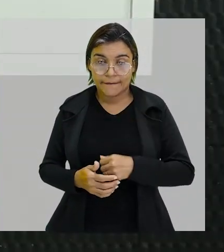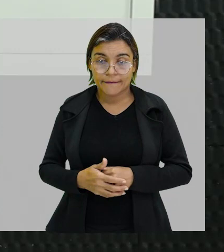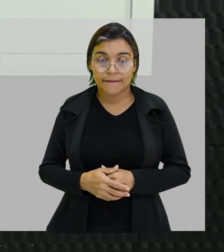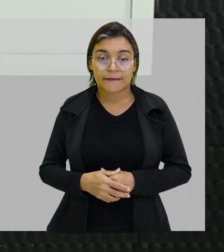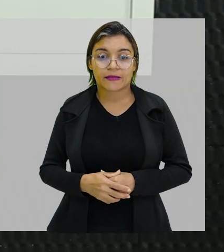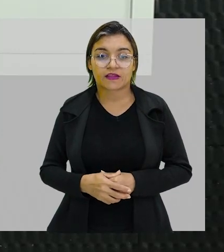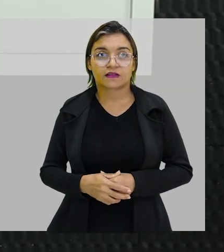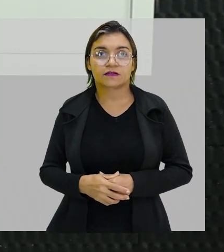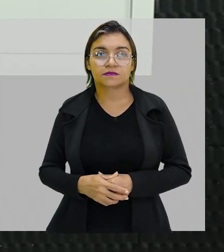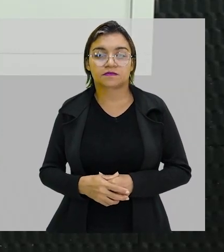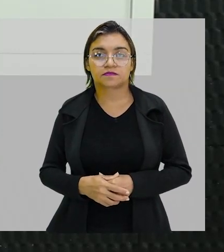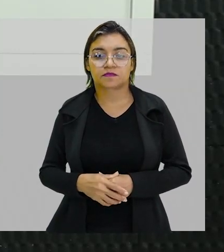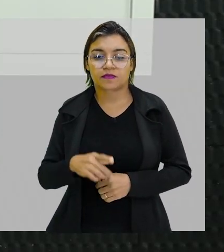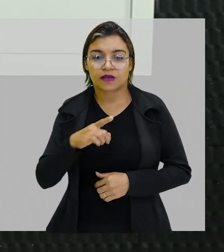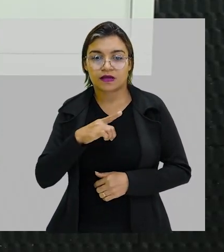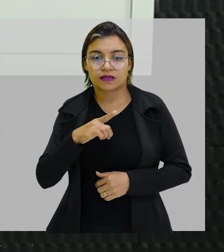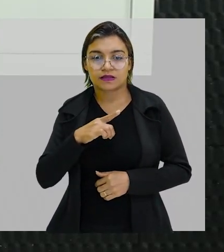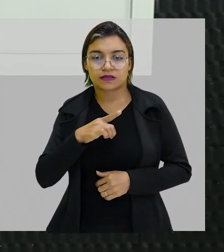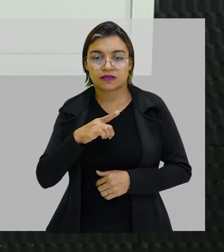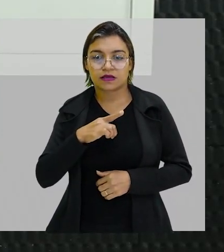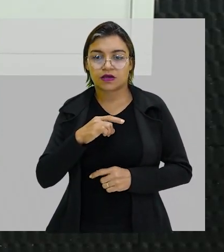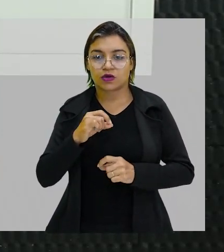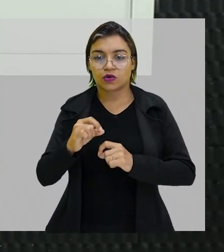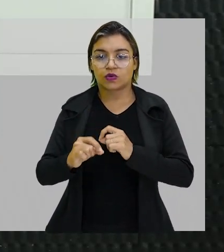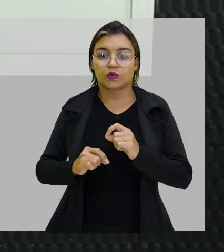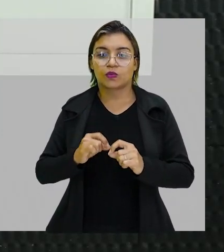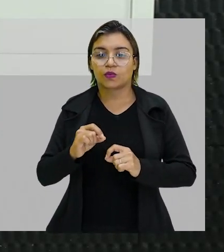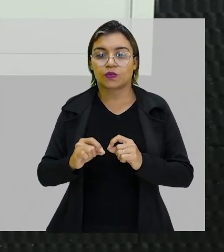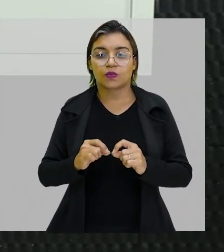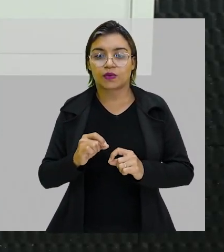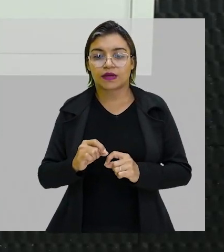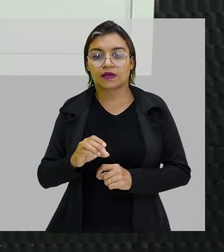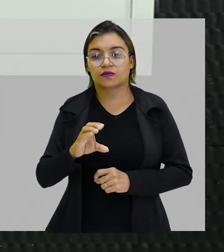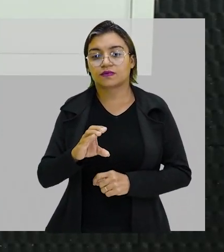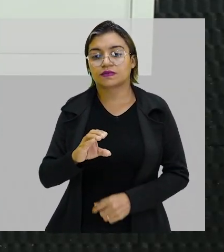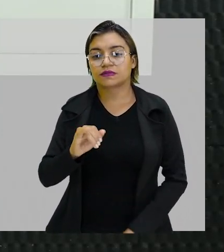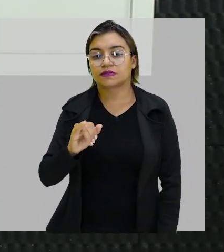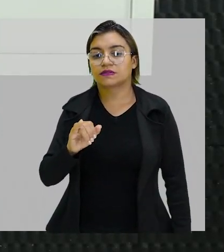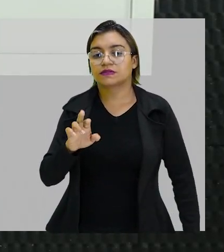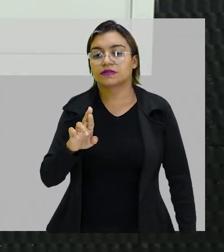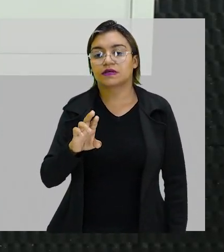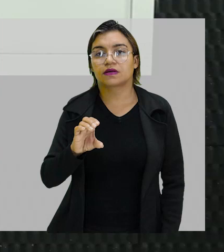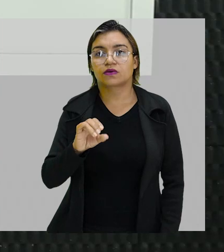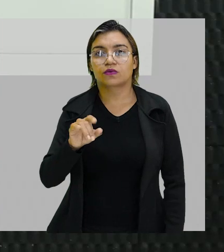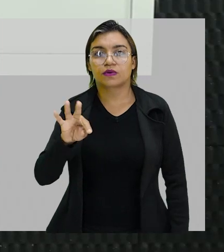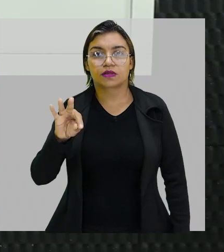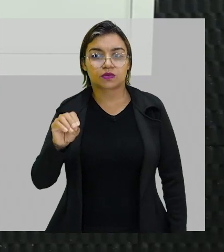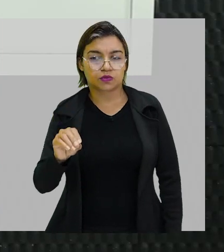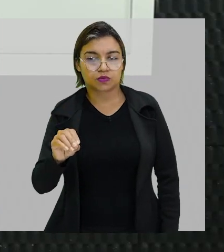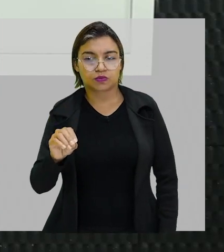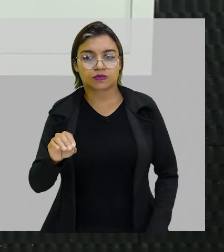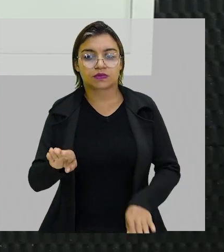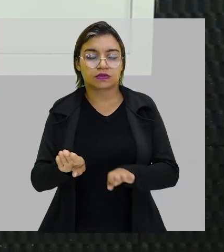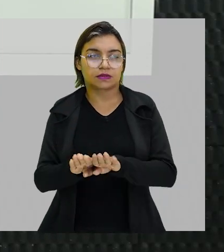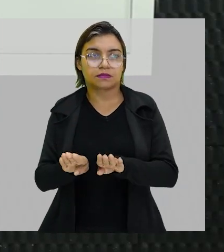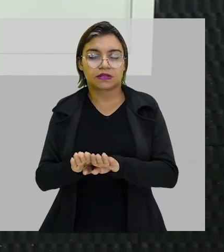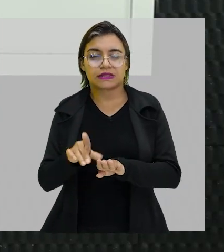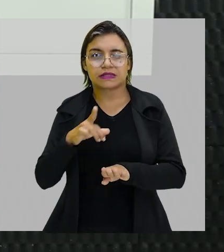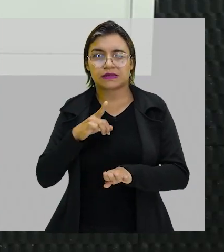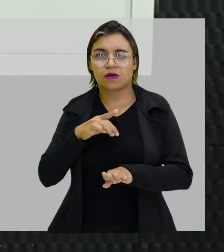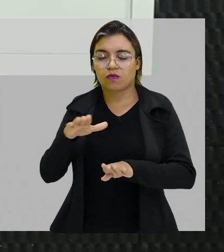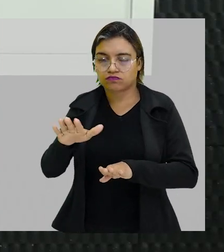esse circuito, né, e essa espira, que é para poder a gente entender o que vai acontecer. Ok? Então, é o seguinte, nós temos